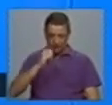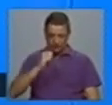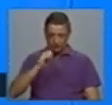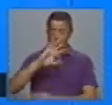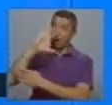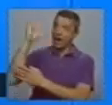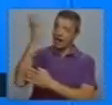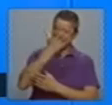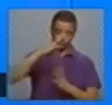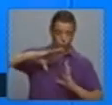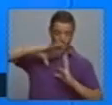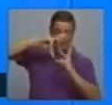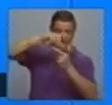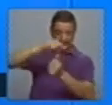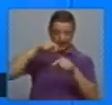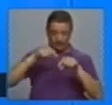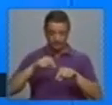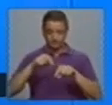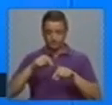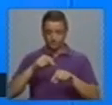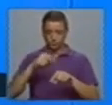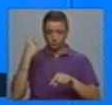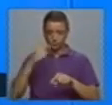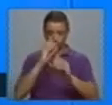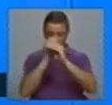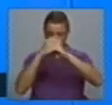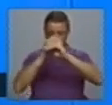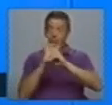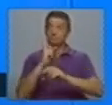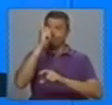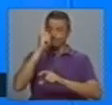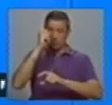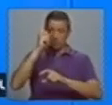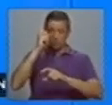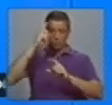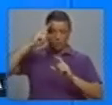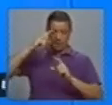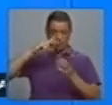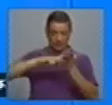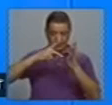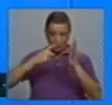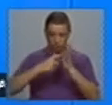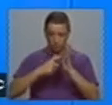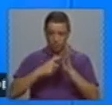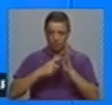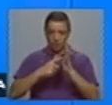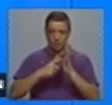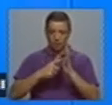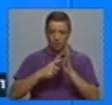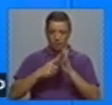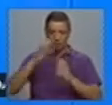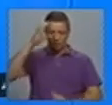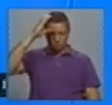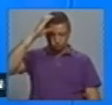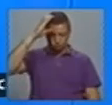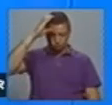planeta. E isto vem demonstrar que, para além dos telescópios espaciais, nós também temos tecnologia cada vez mais inteligente, cada